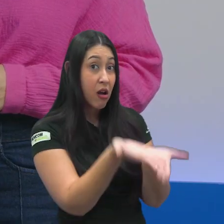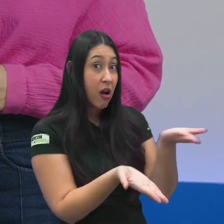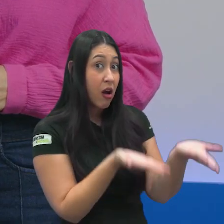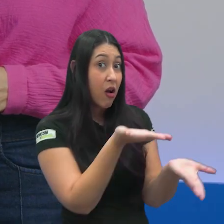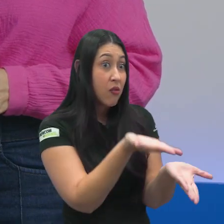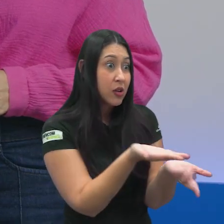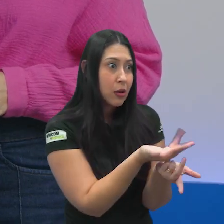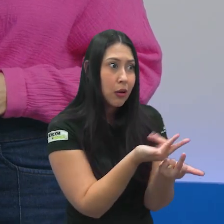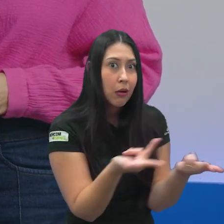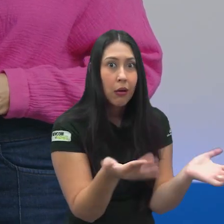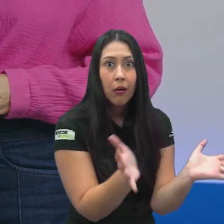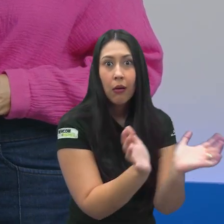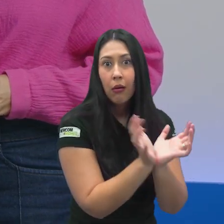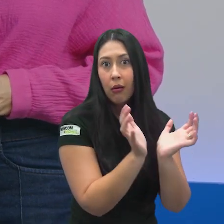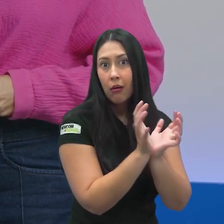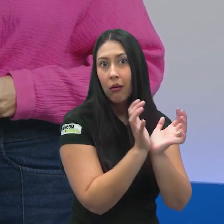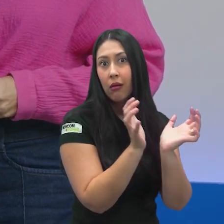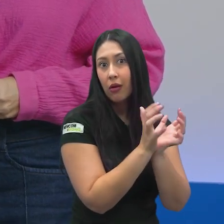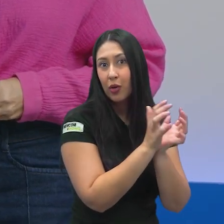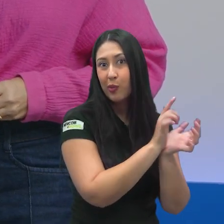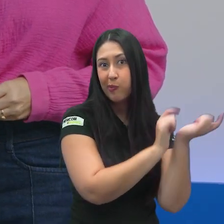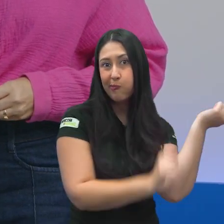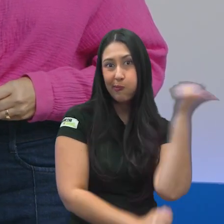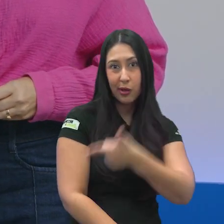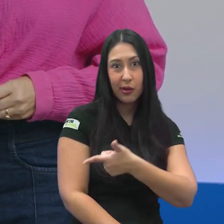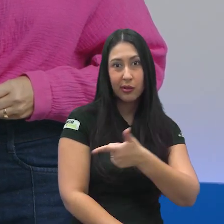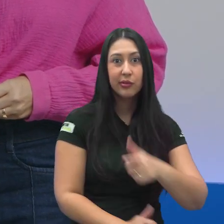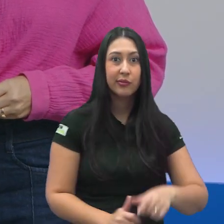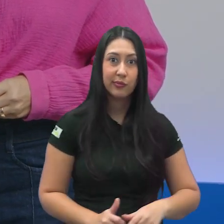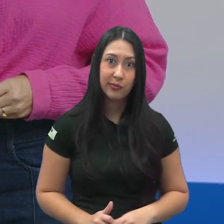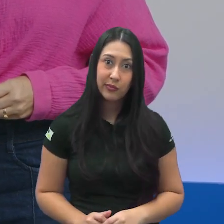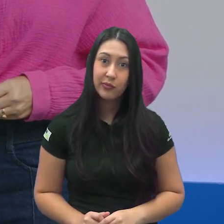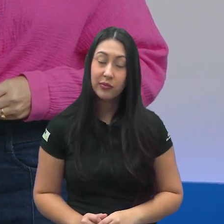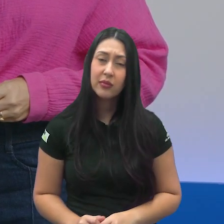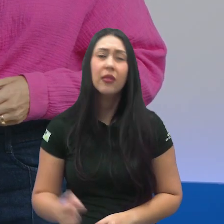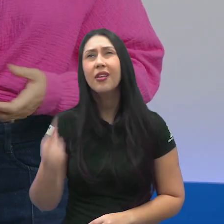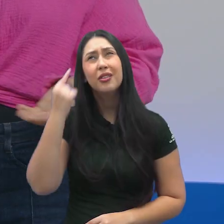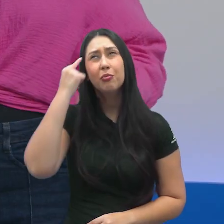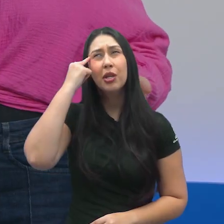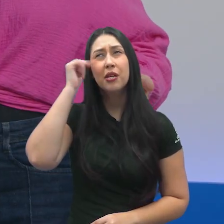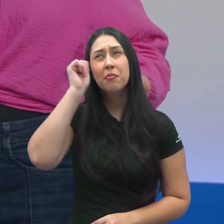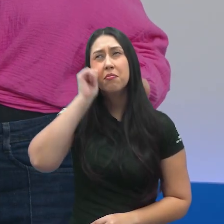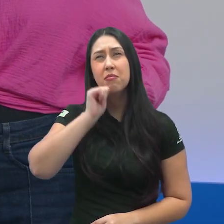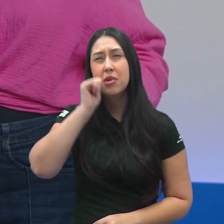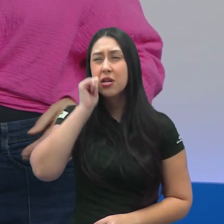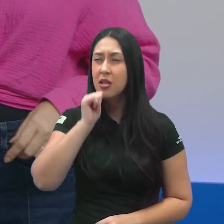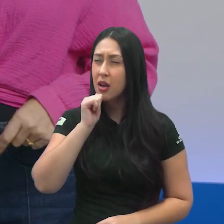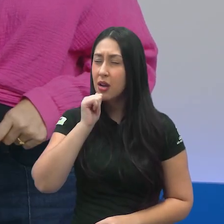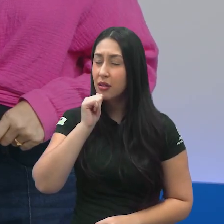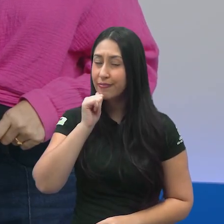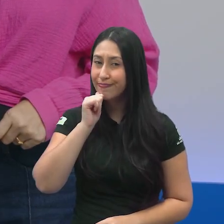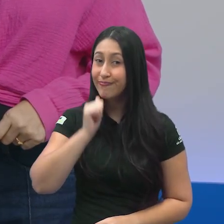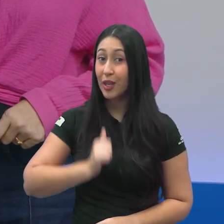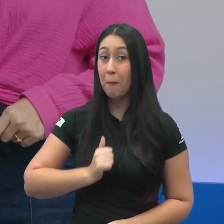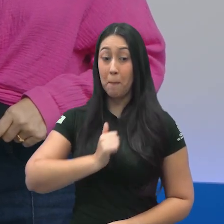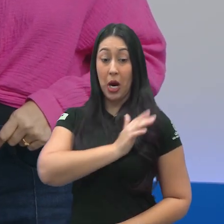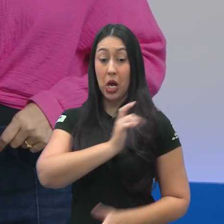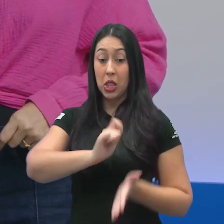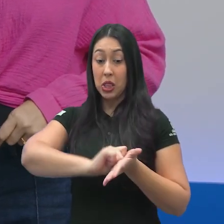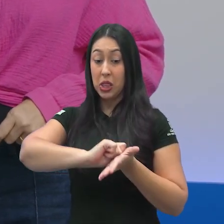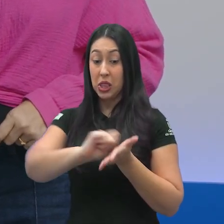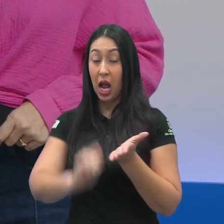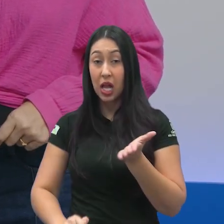favorecendo determinadas situações ou grupos em detrimento de outros. E quando pensamos nas mulheres, o